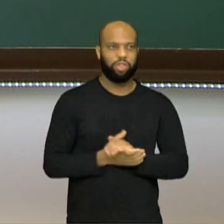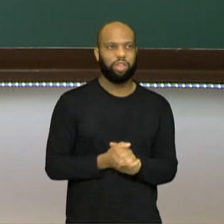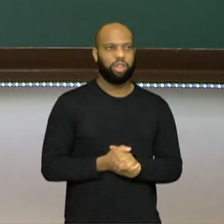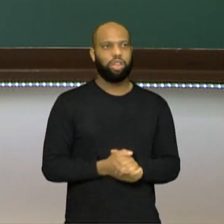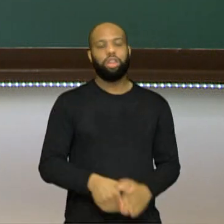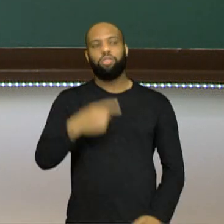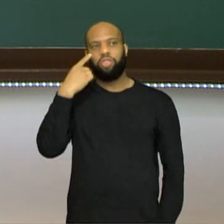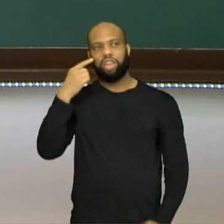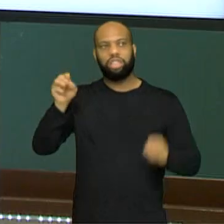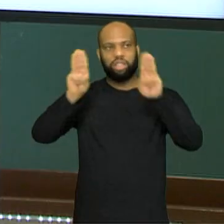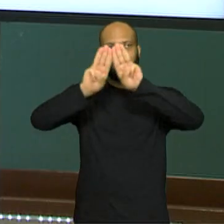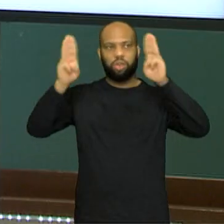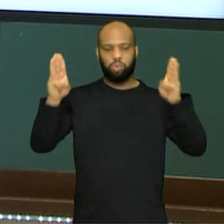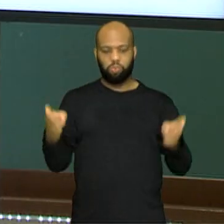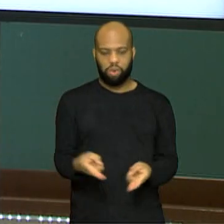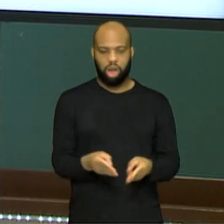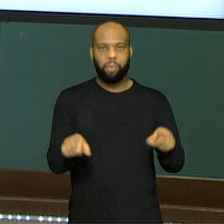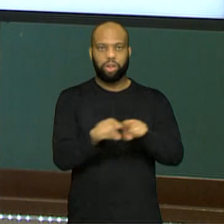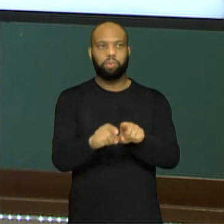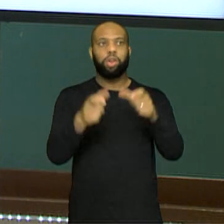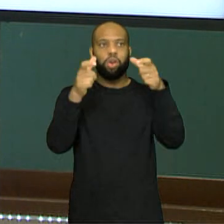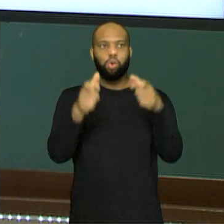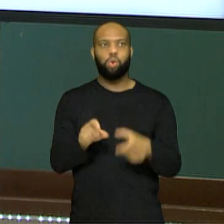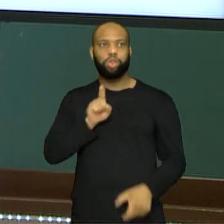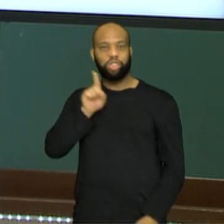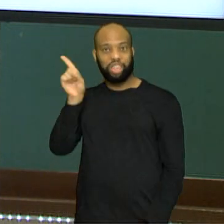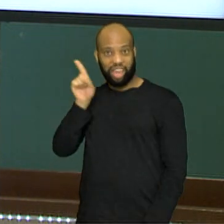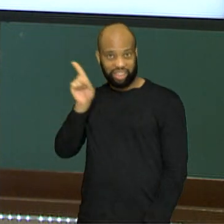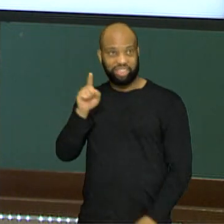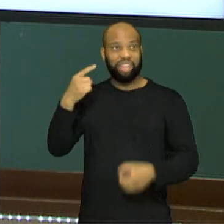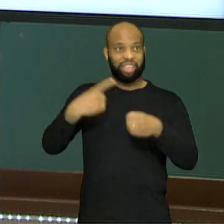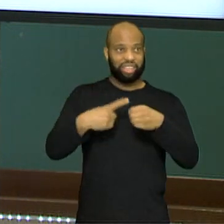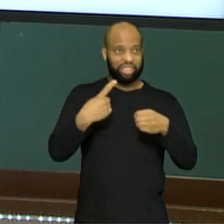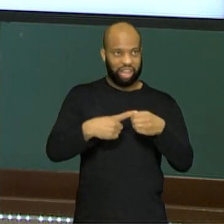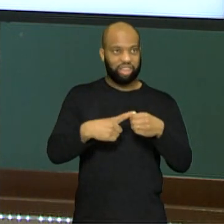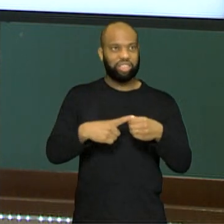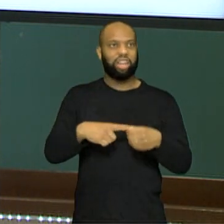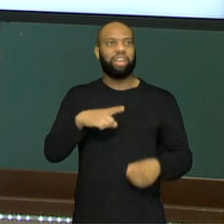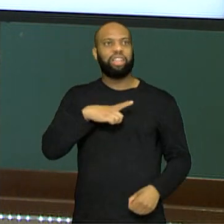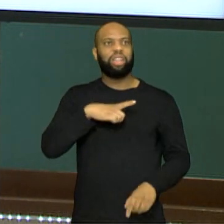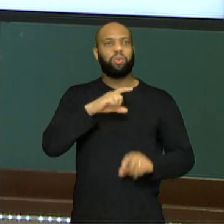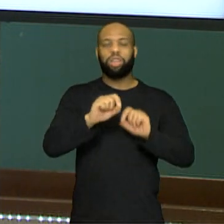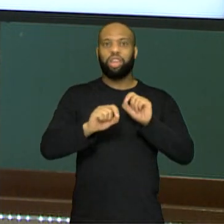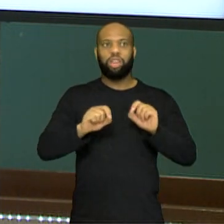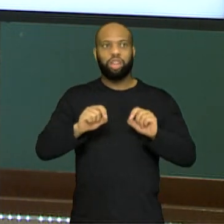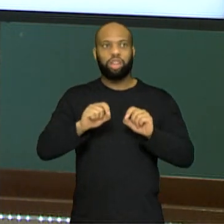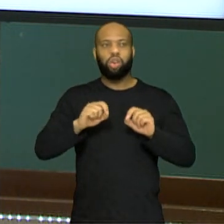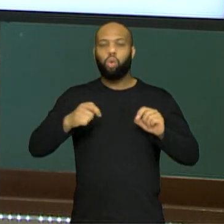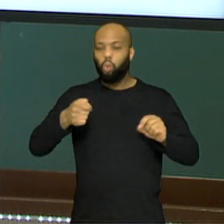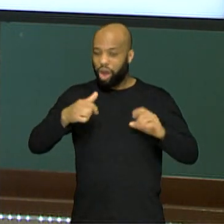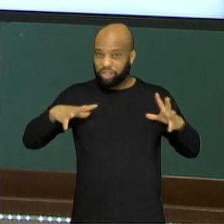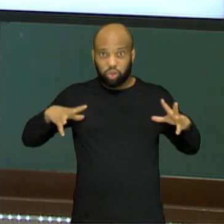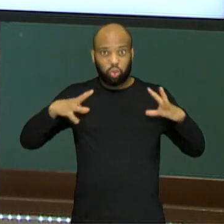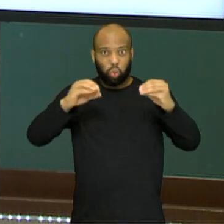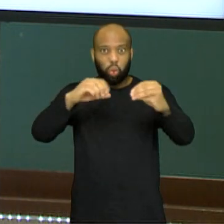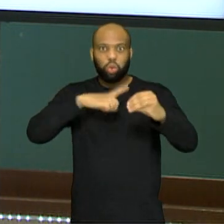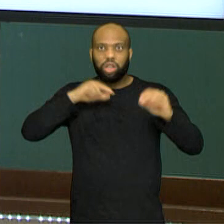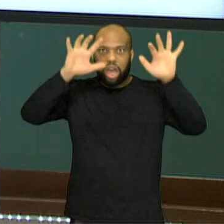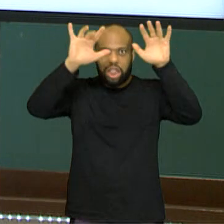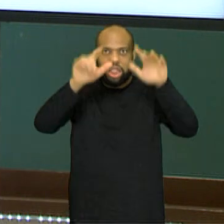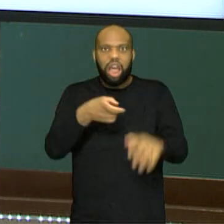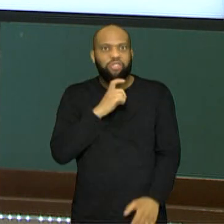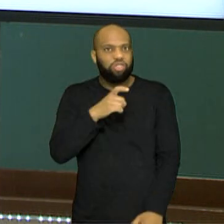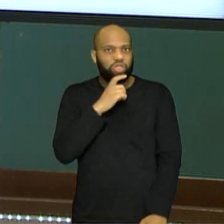Então aqui tem o mapa e a localização da cidade, né? A cidade ali praticamente inteira debaixo da neve durante o